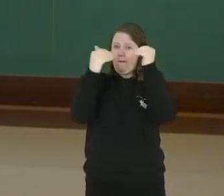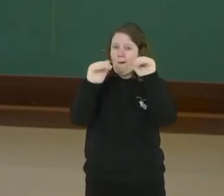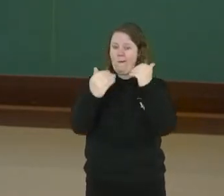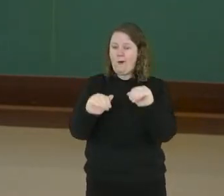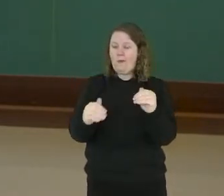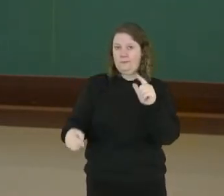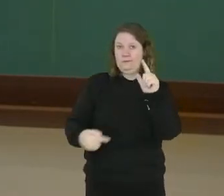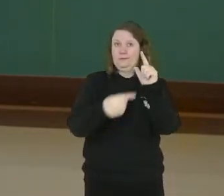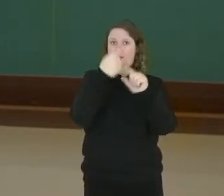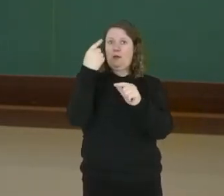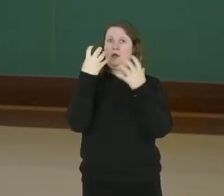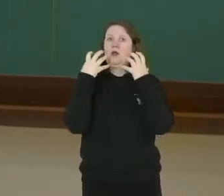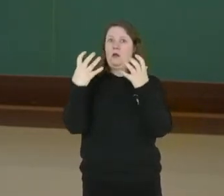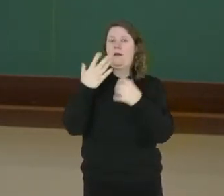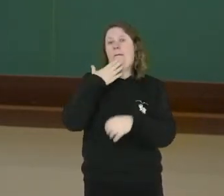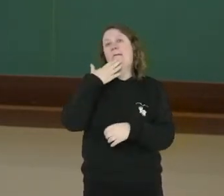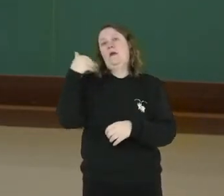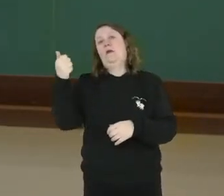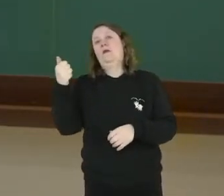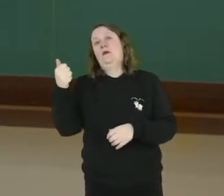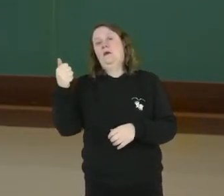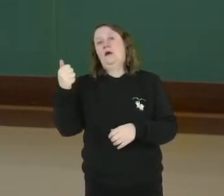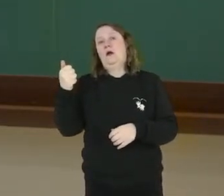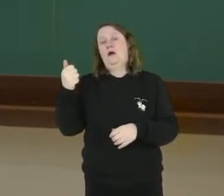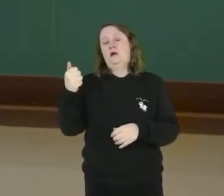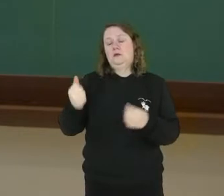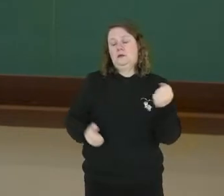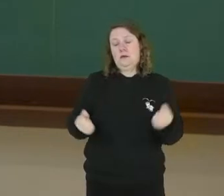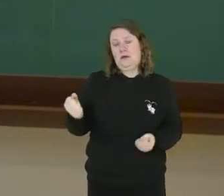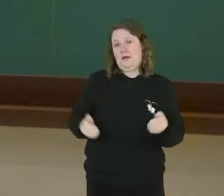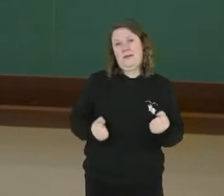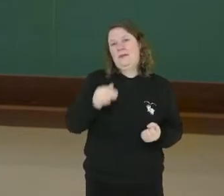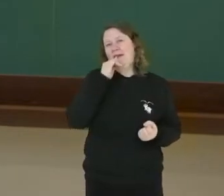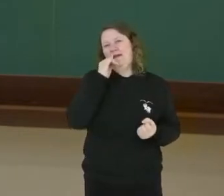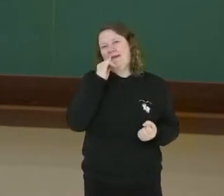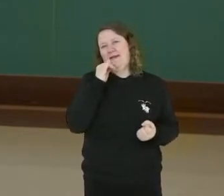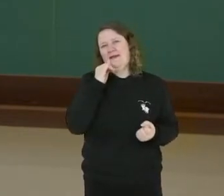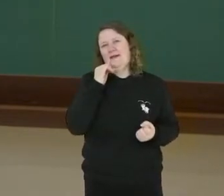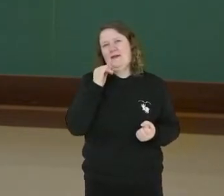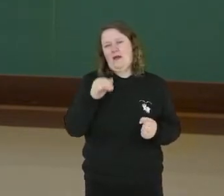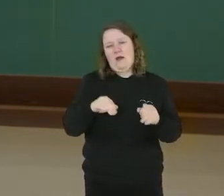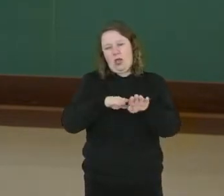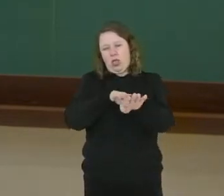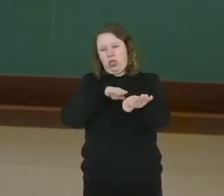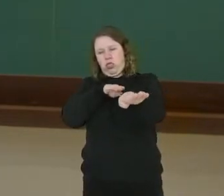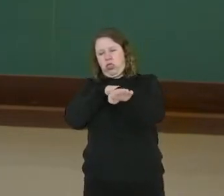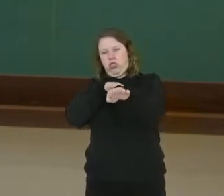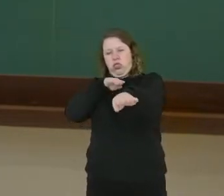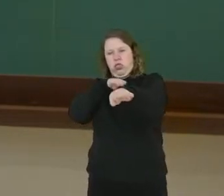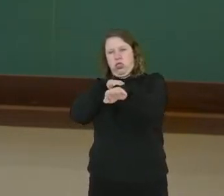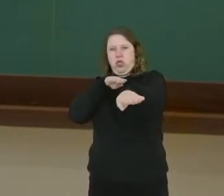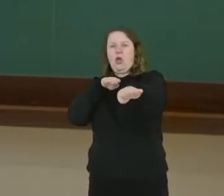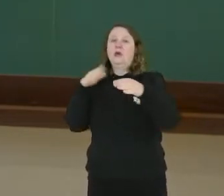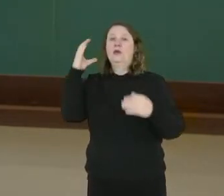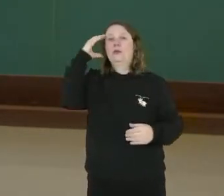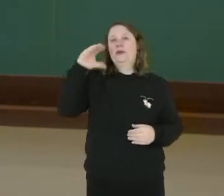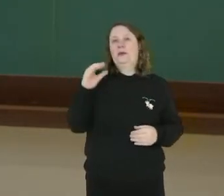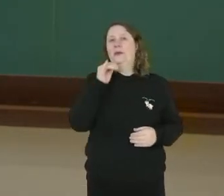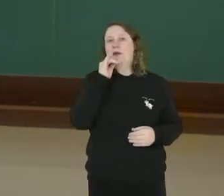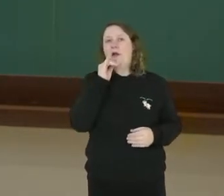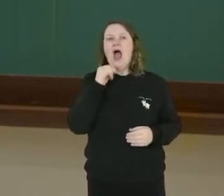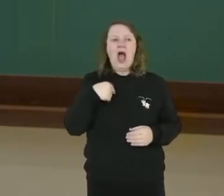melhorar o trânsito em Curitiba. Então, você vai traçar esse objetivo. Utilizar o tempo ocioso a favor da criatividade. Então, você está lá